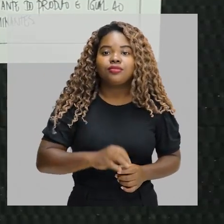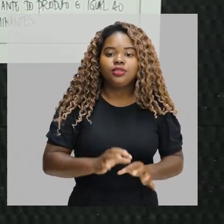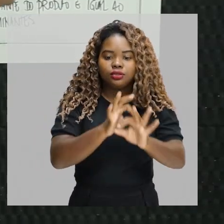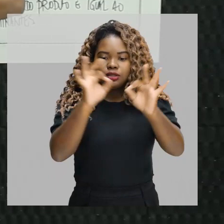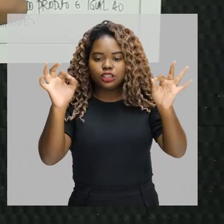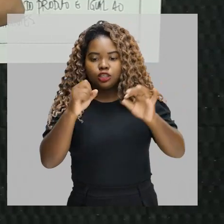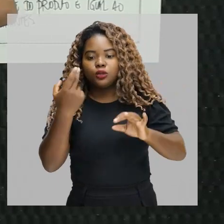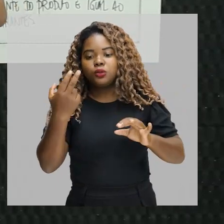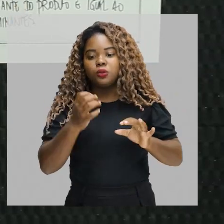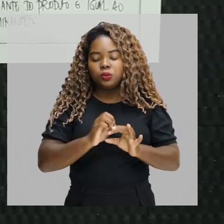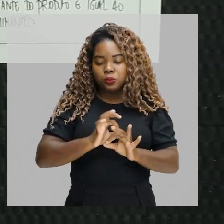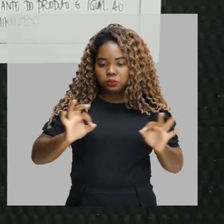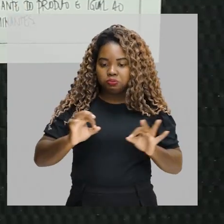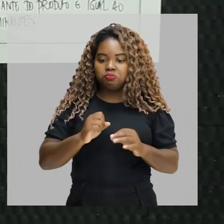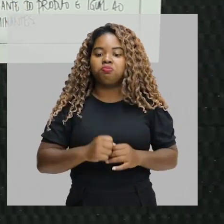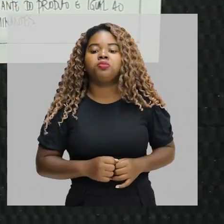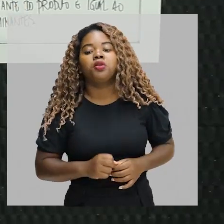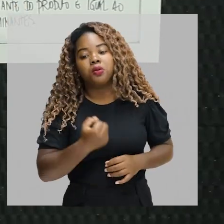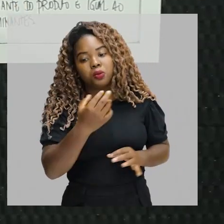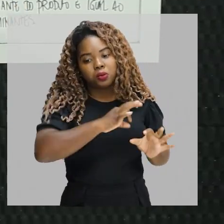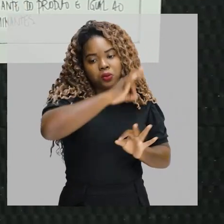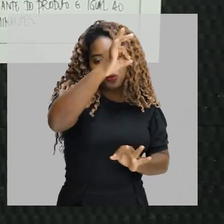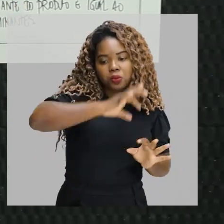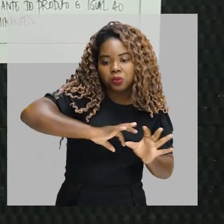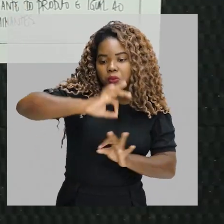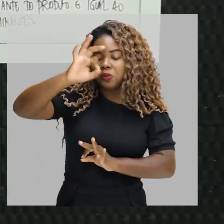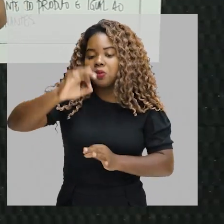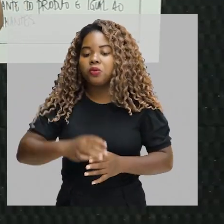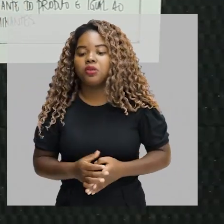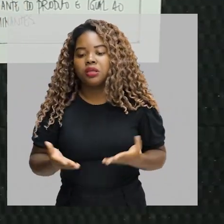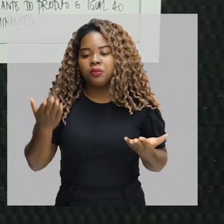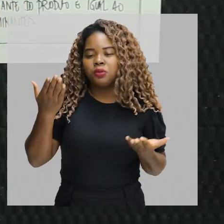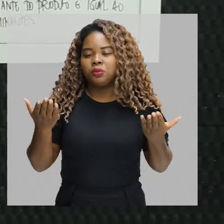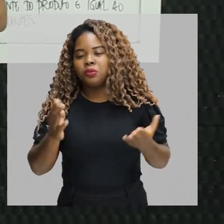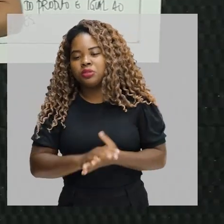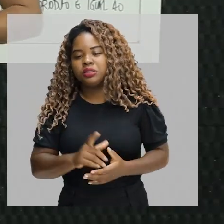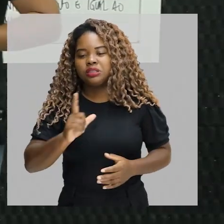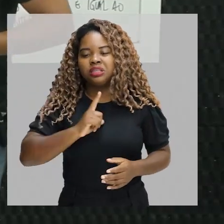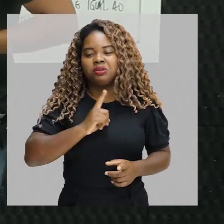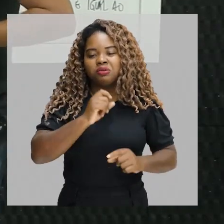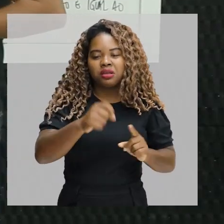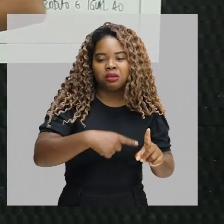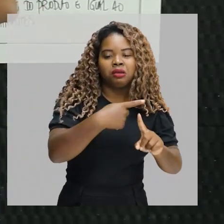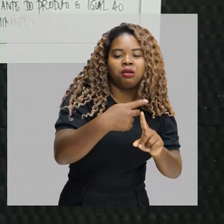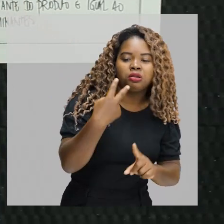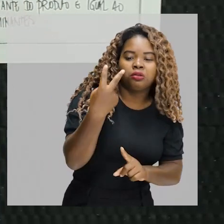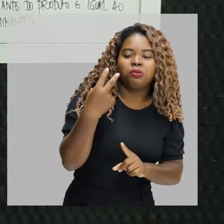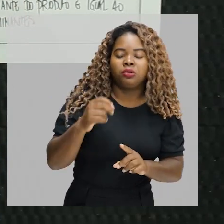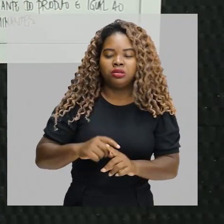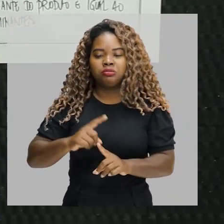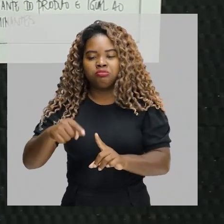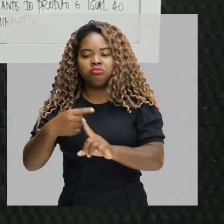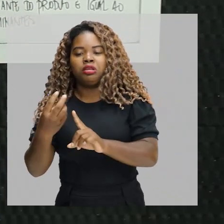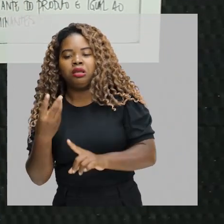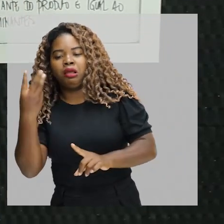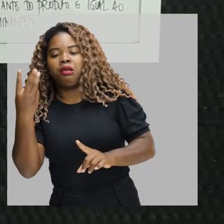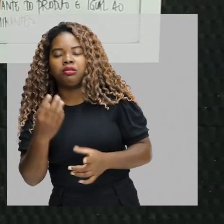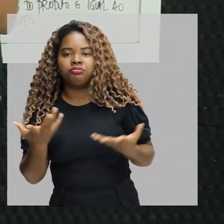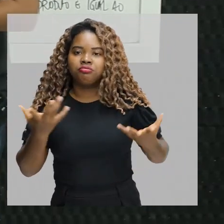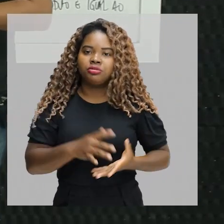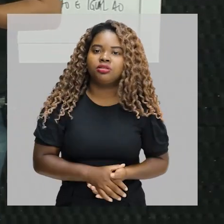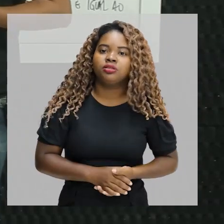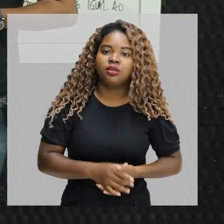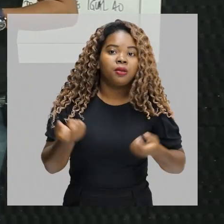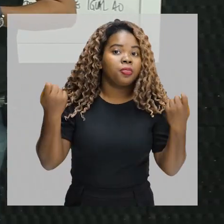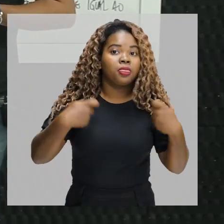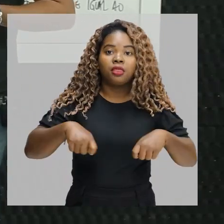é o dobro, ela é o triplo, é a metade, é a terça parte. Se houver essa proporcionalidade entre linhas e colunas, eu não